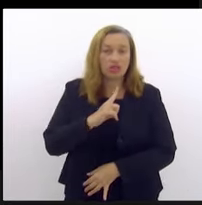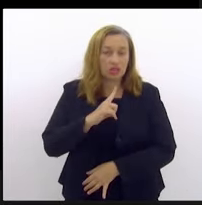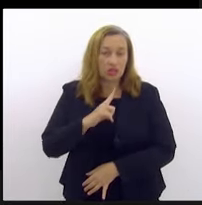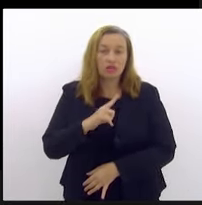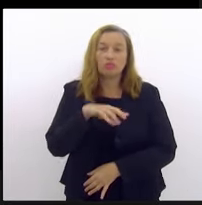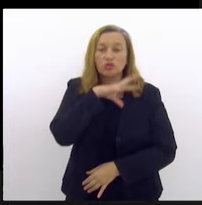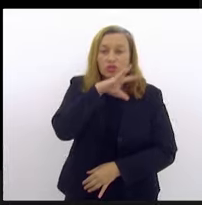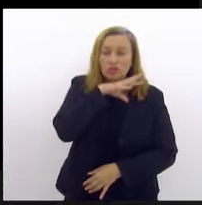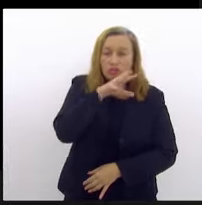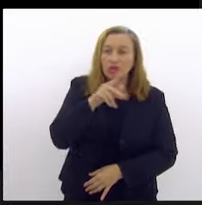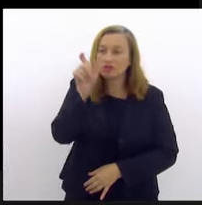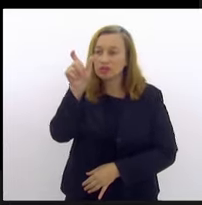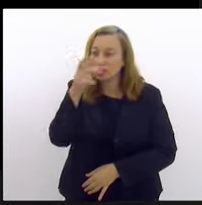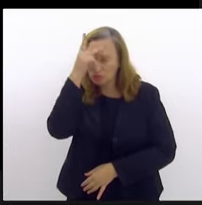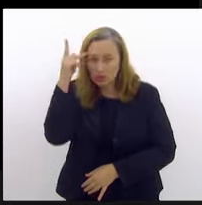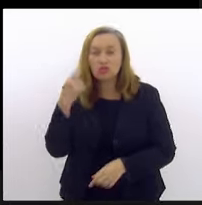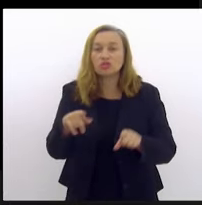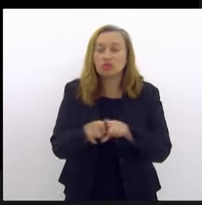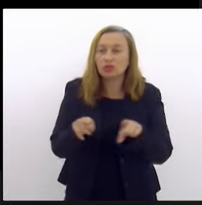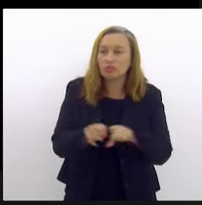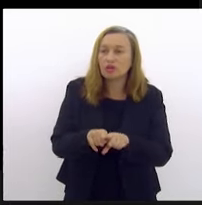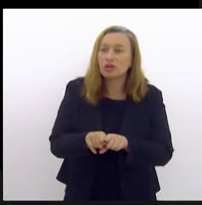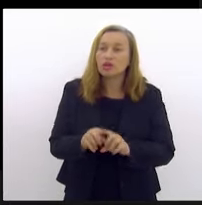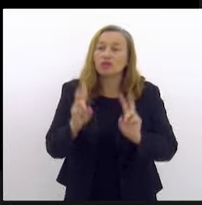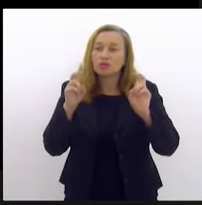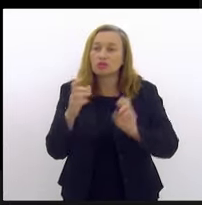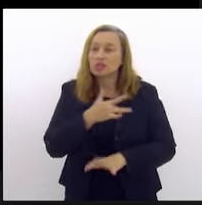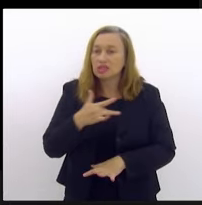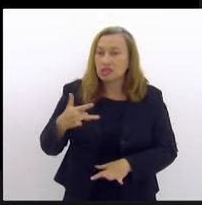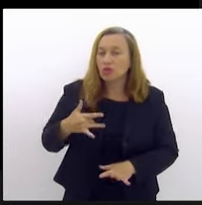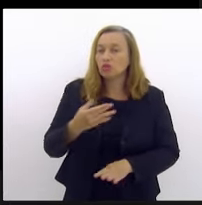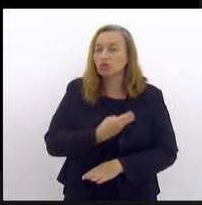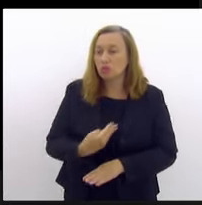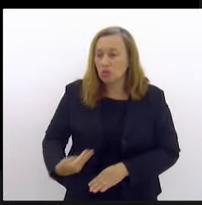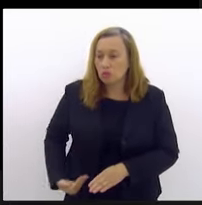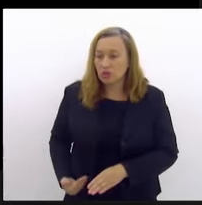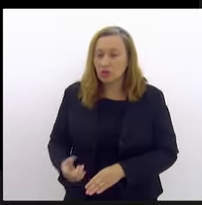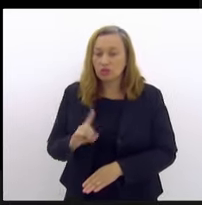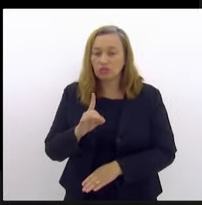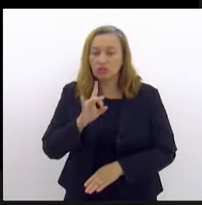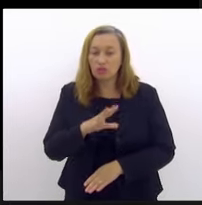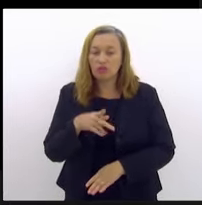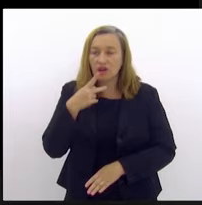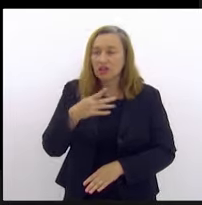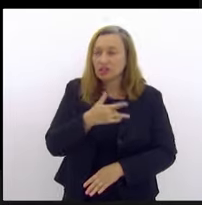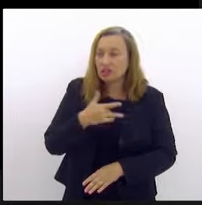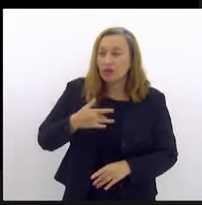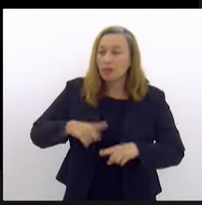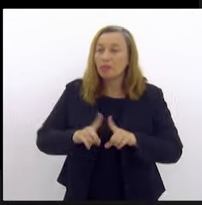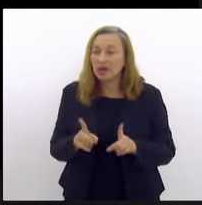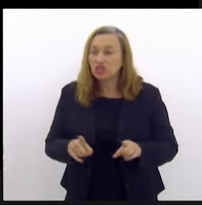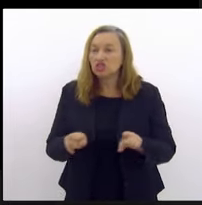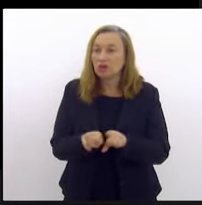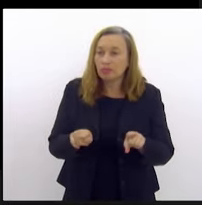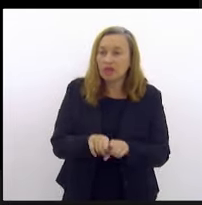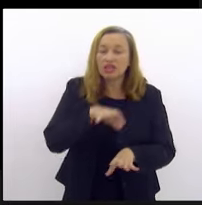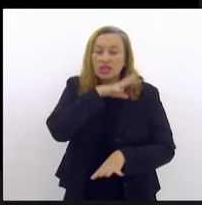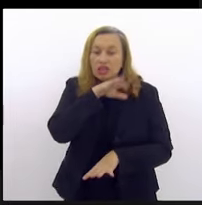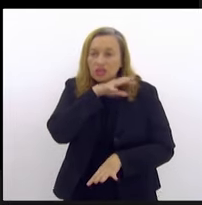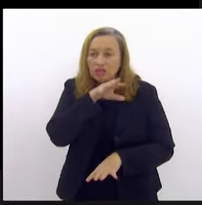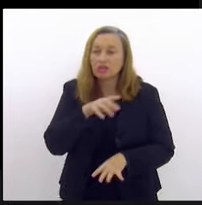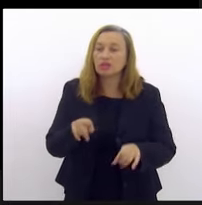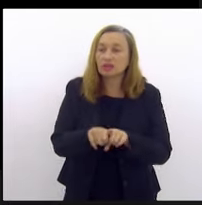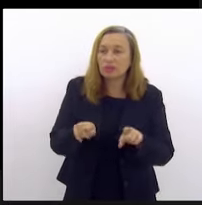aos animais, às pessoas também. É uma questão de saúde pública, não falando da saúde também, falando da saúde dos animais, mas das pessoas